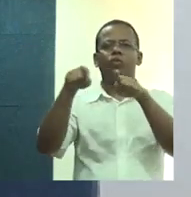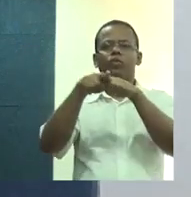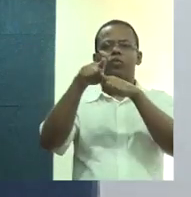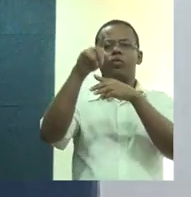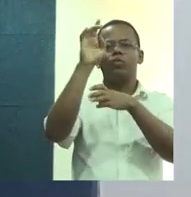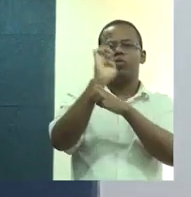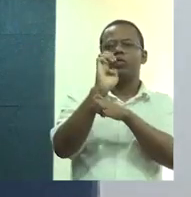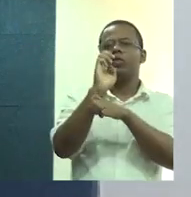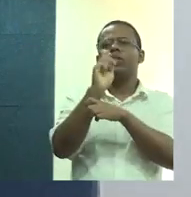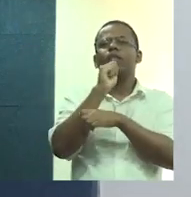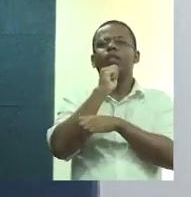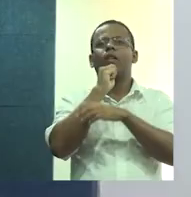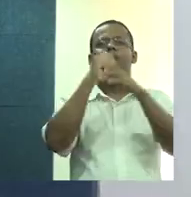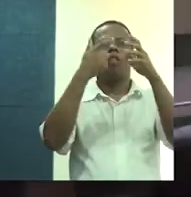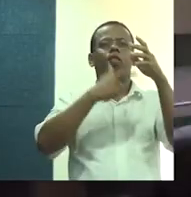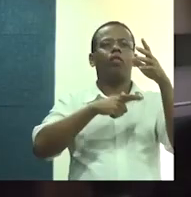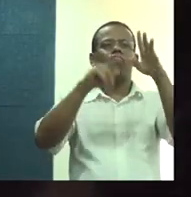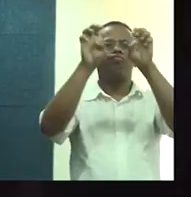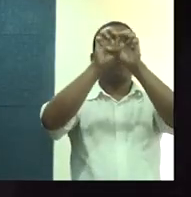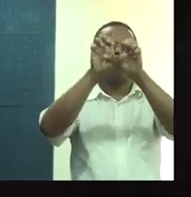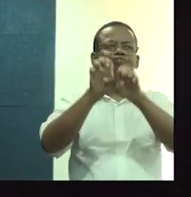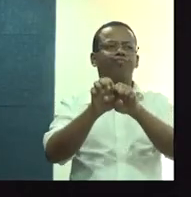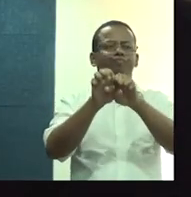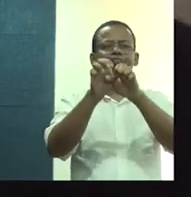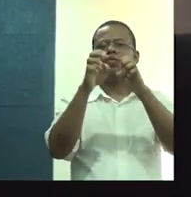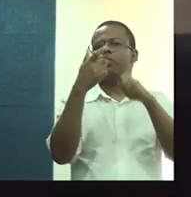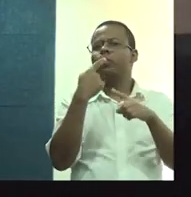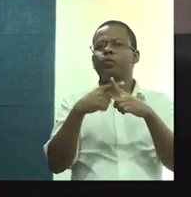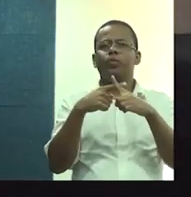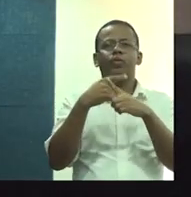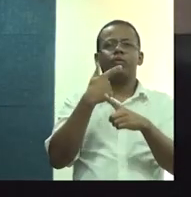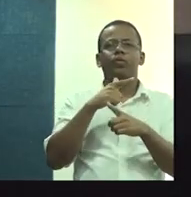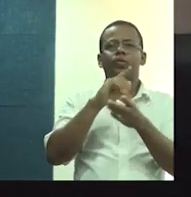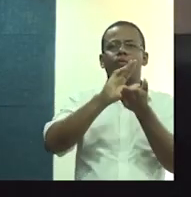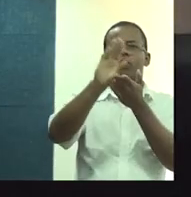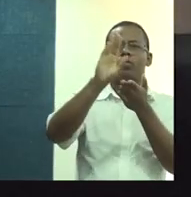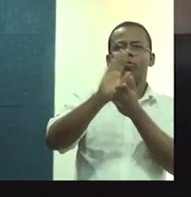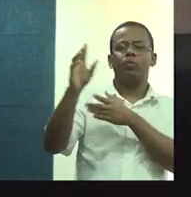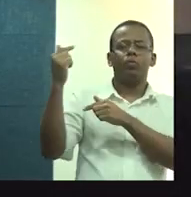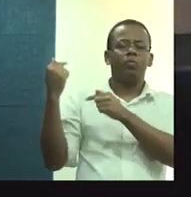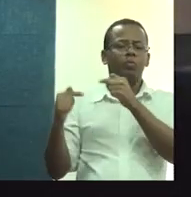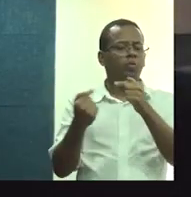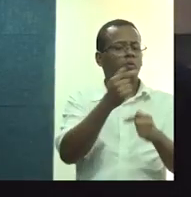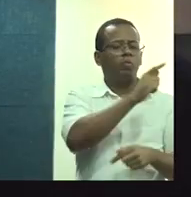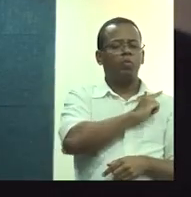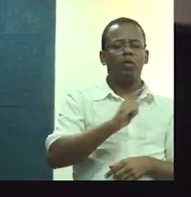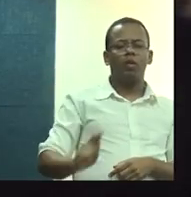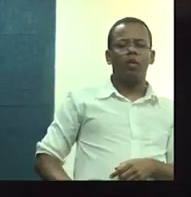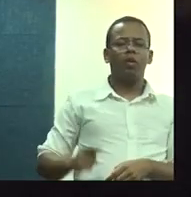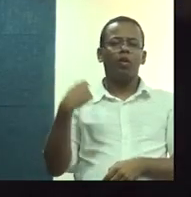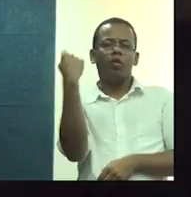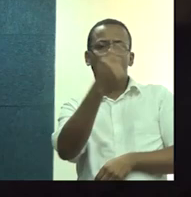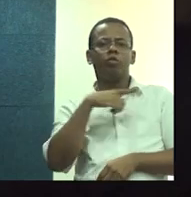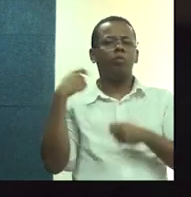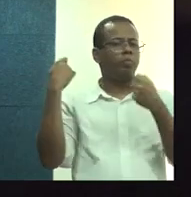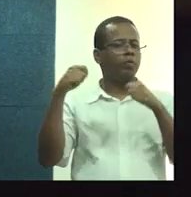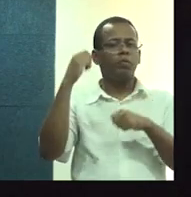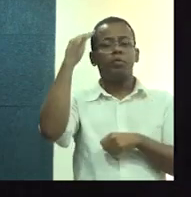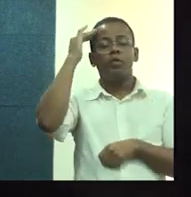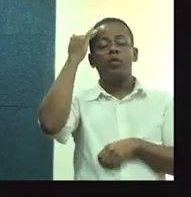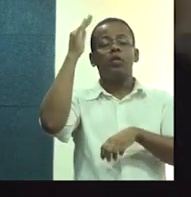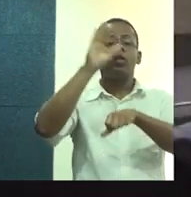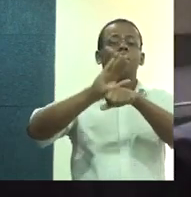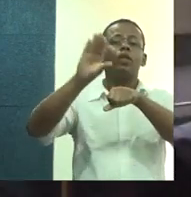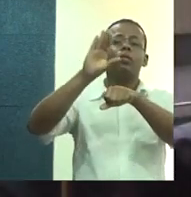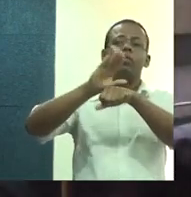e nos Estados estão absolutamente desestruturadas para isso até porque não havia investimento não havia política pública para isso então a gente precisa entender essas